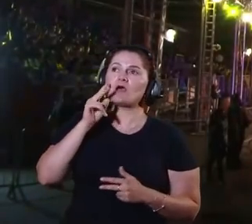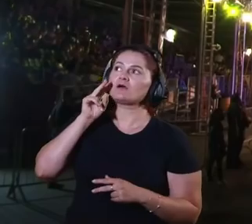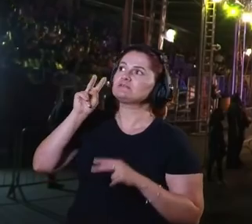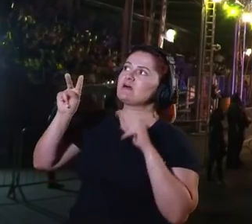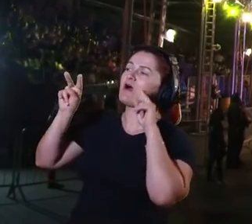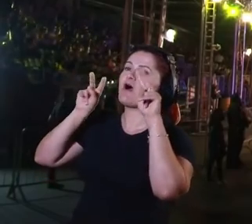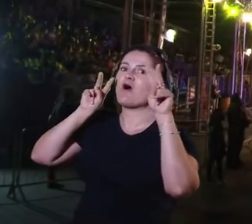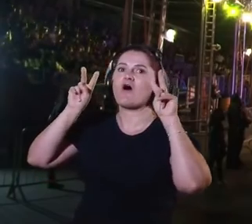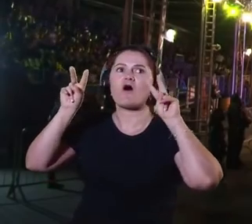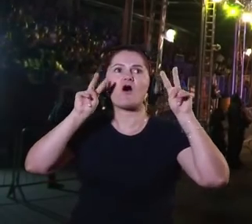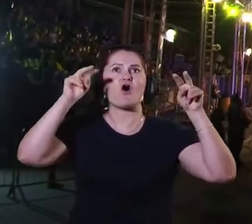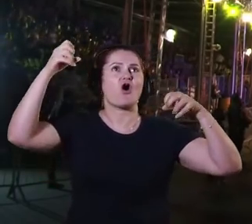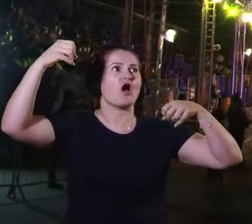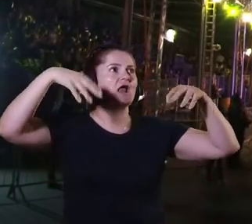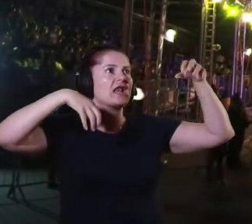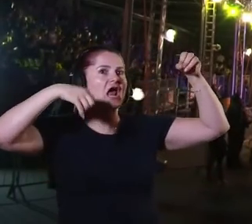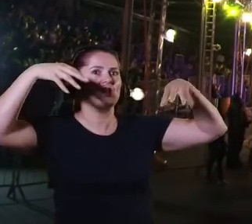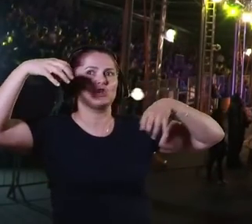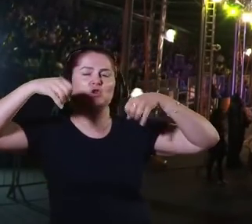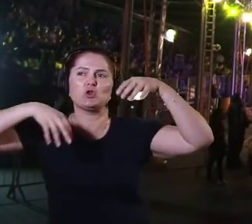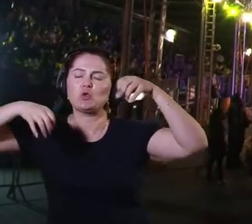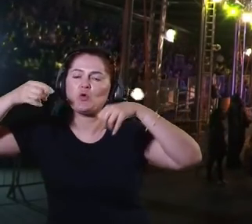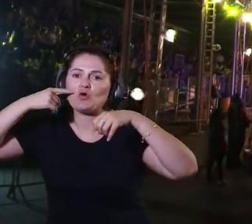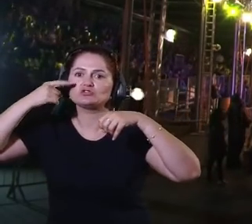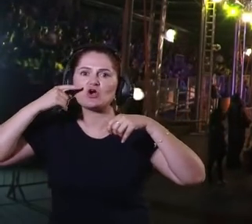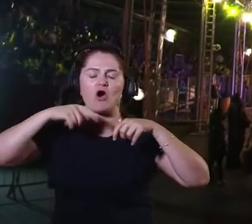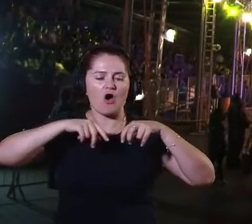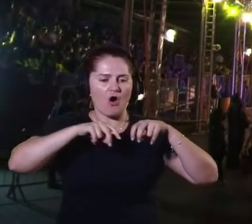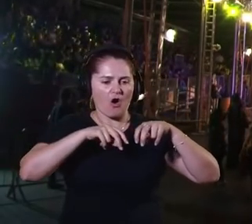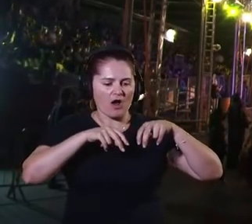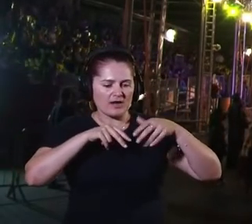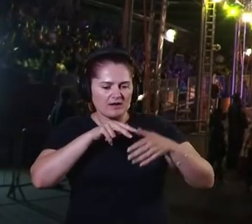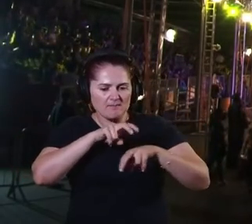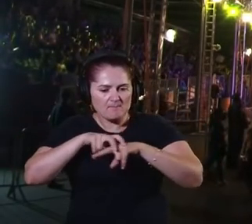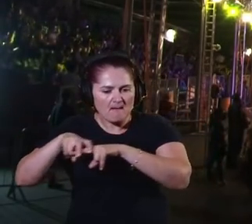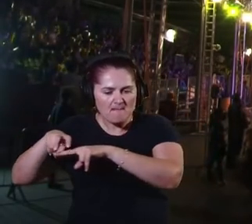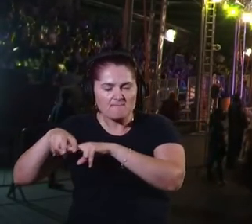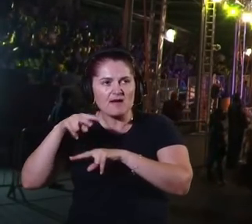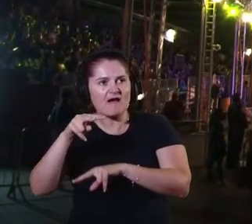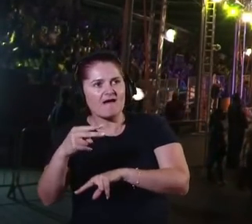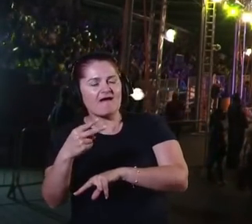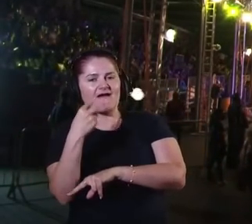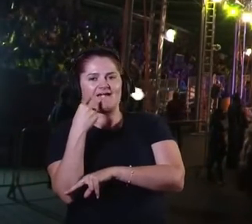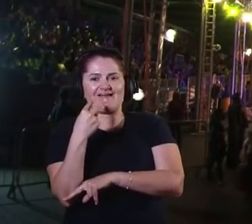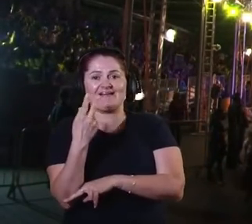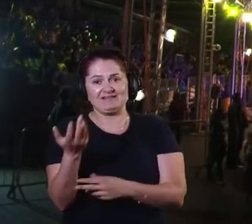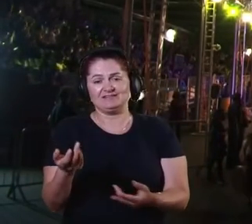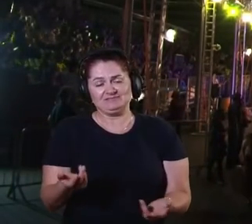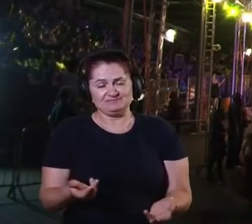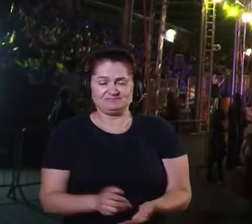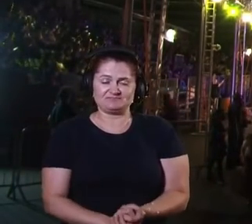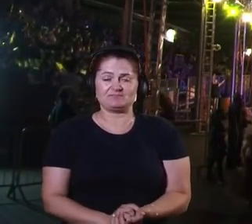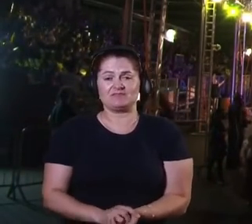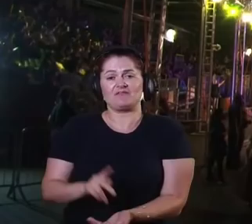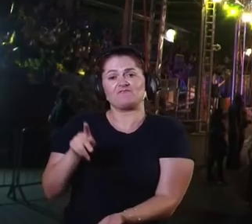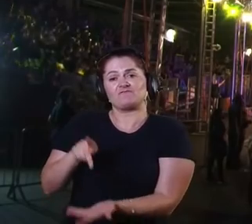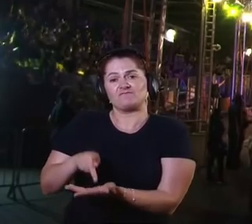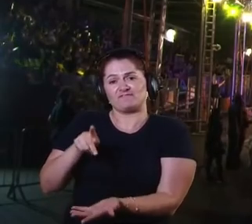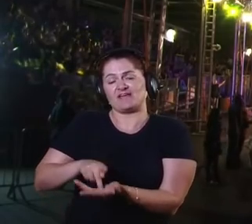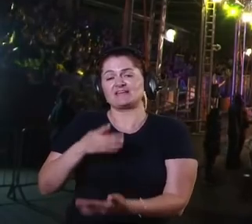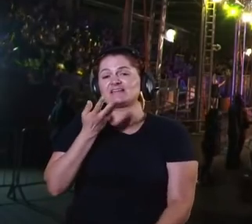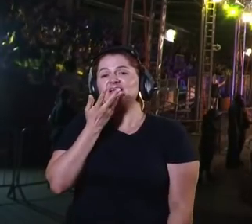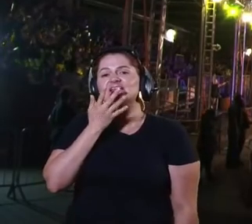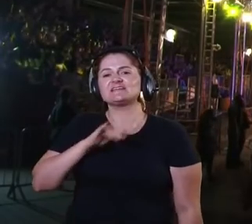e também muitas crianças na plateia, Thales. É, a criança é essa figura da pureza, né? De tantas e